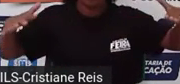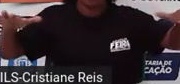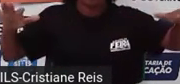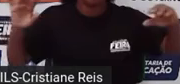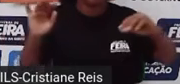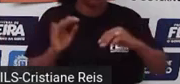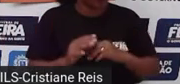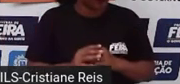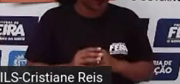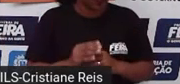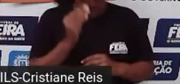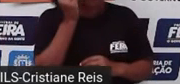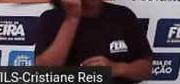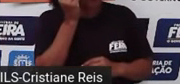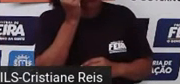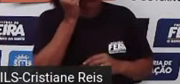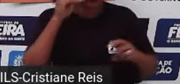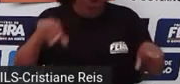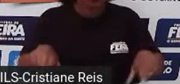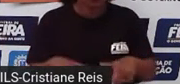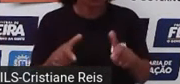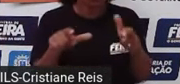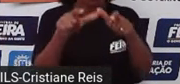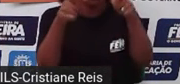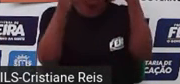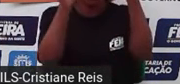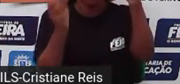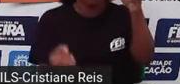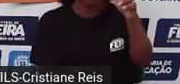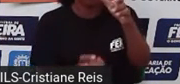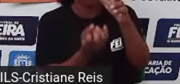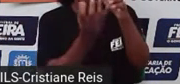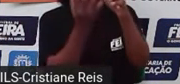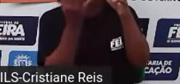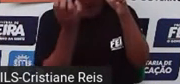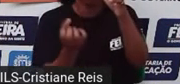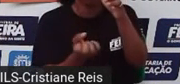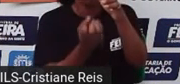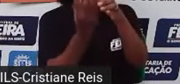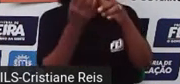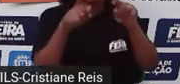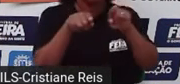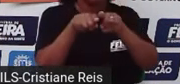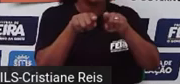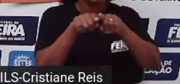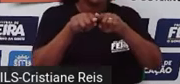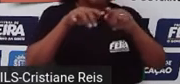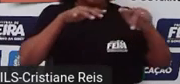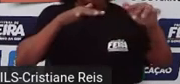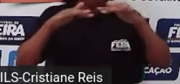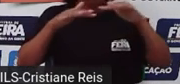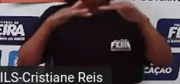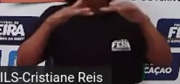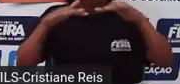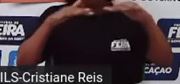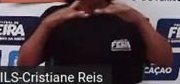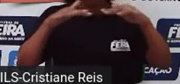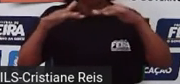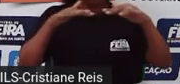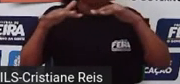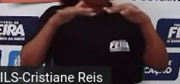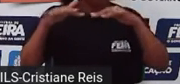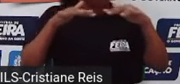as áreas de vulcões ativos as áreas que tem os terremotos no modo de dizer assim né de proporções maiores